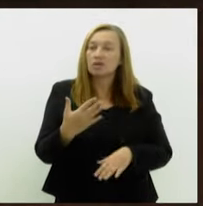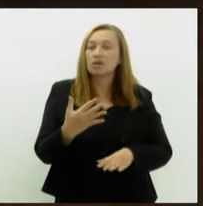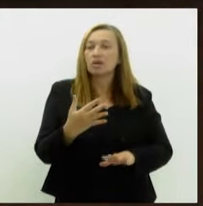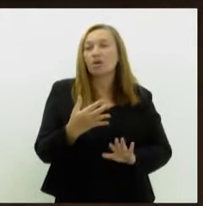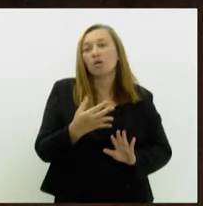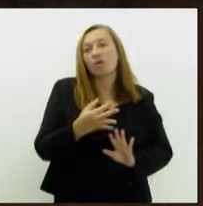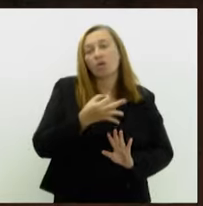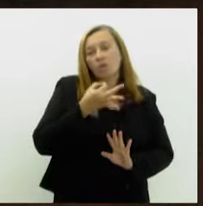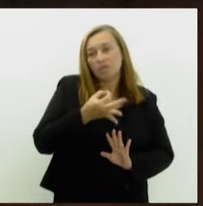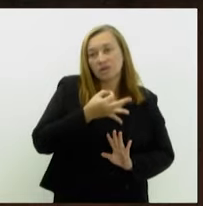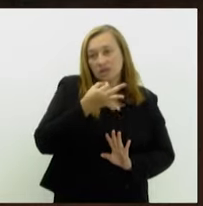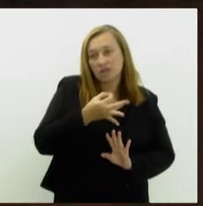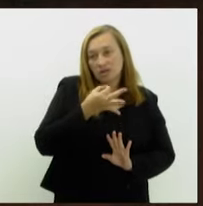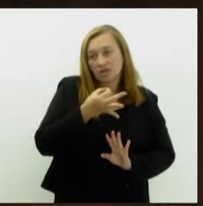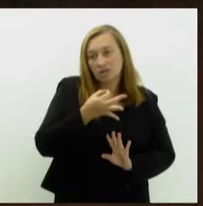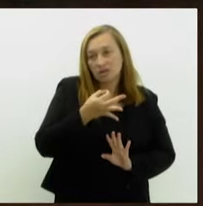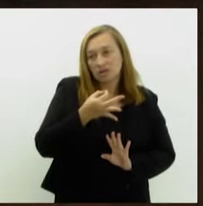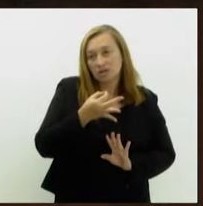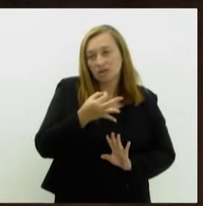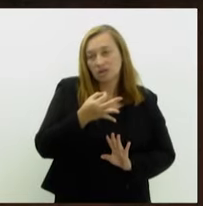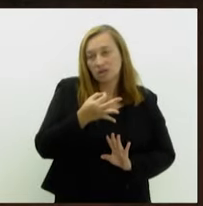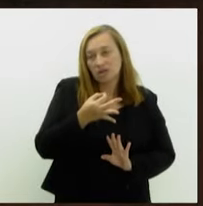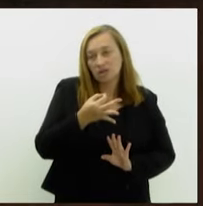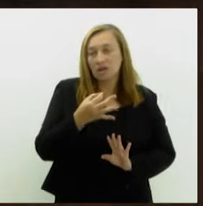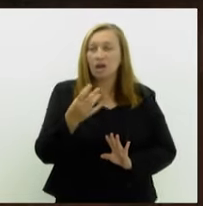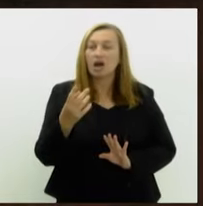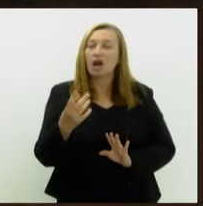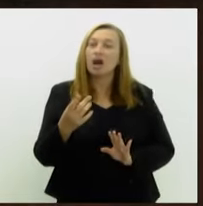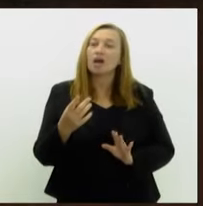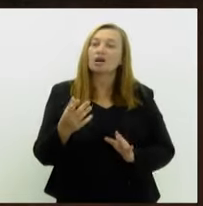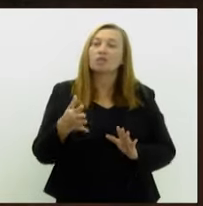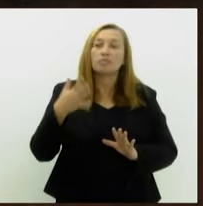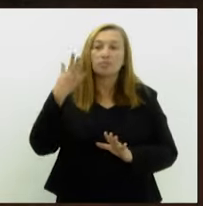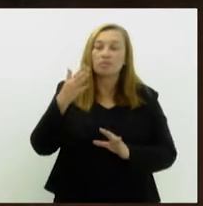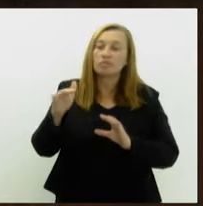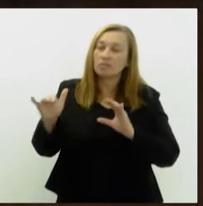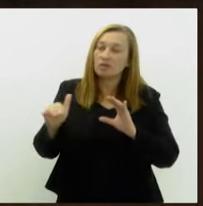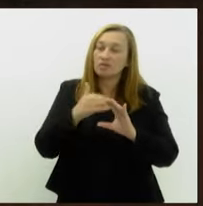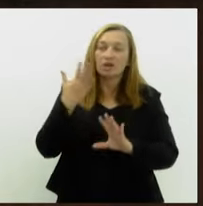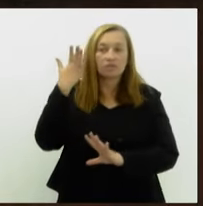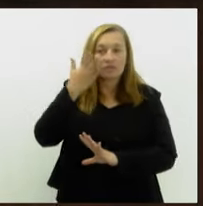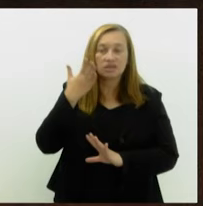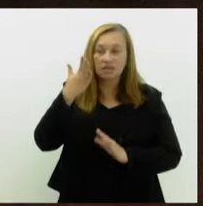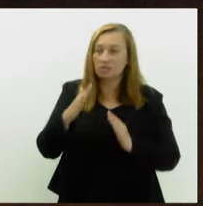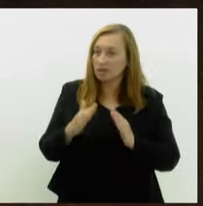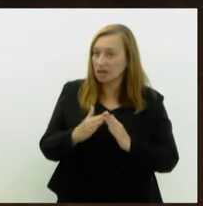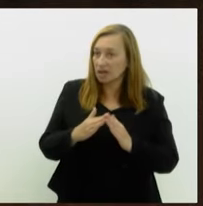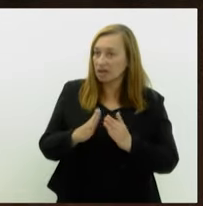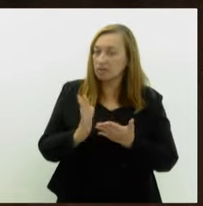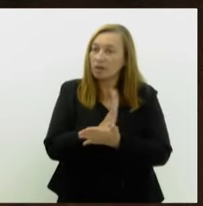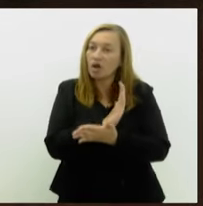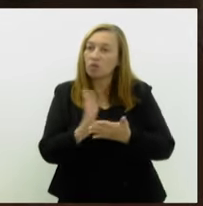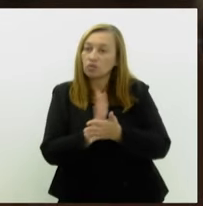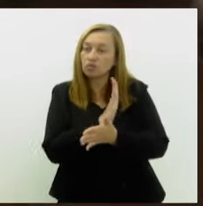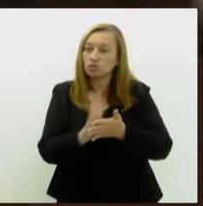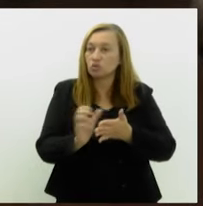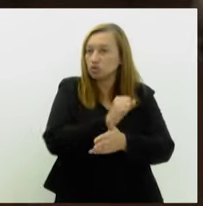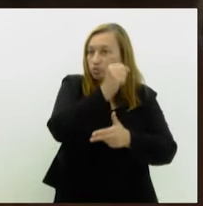que seja enviada por parte de algum dos poderes mensagens para esta casa. E aí, essas